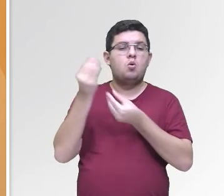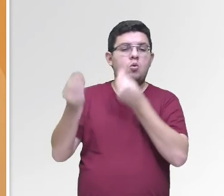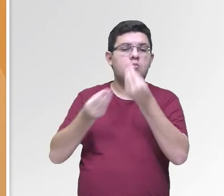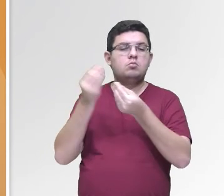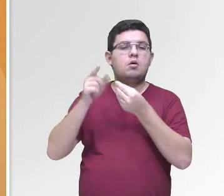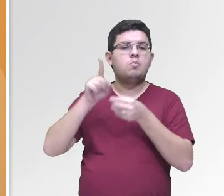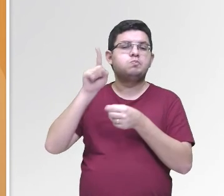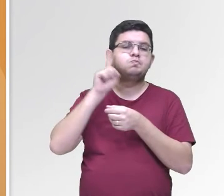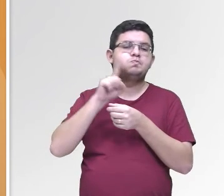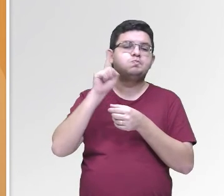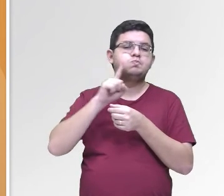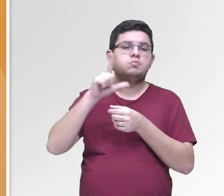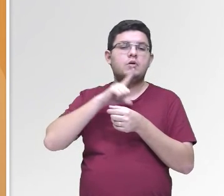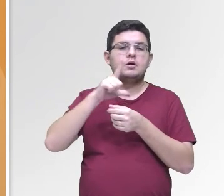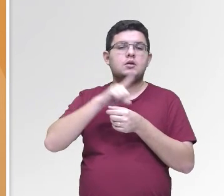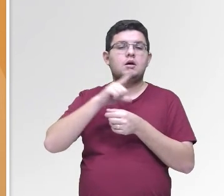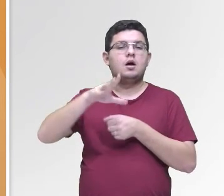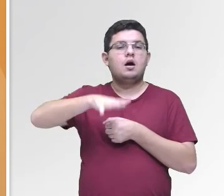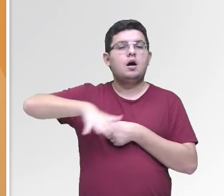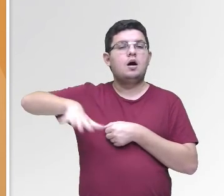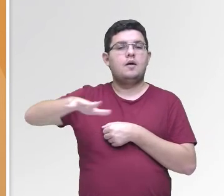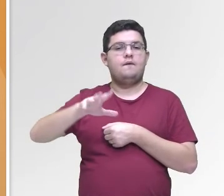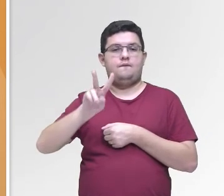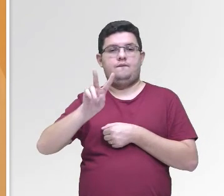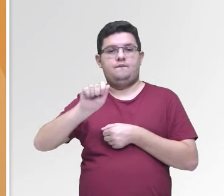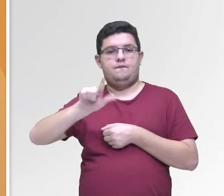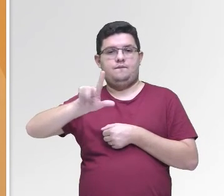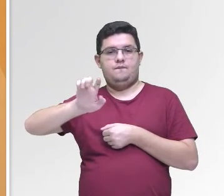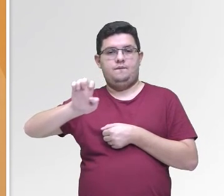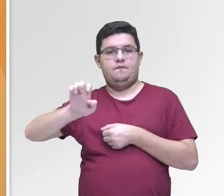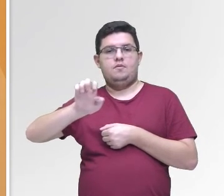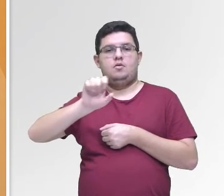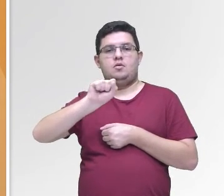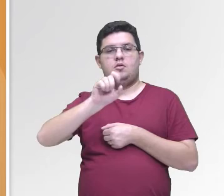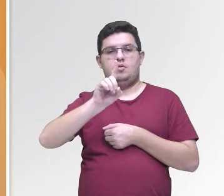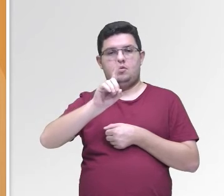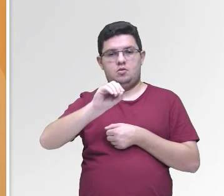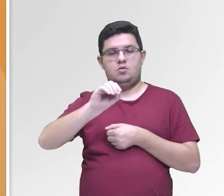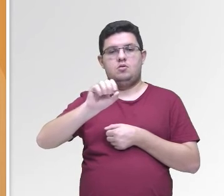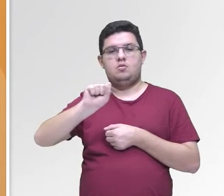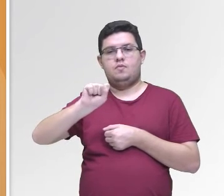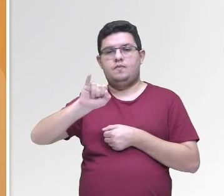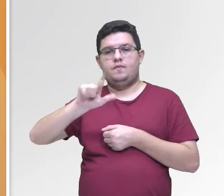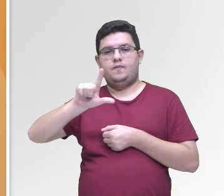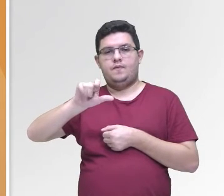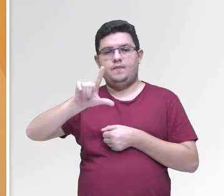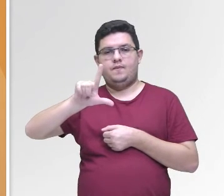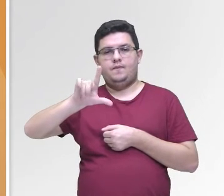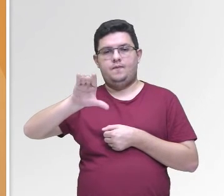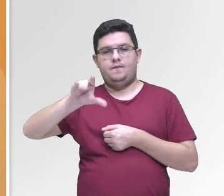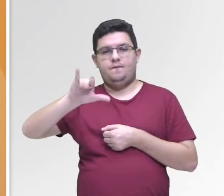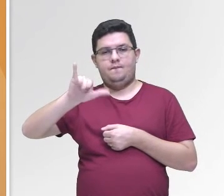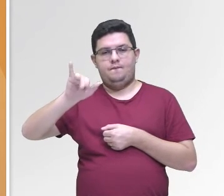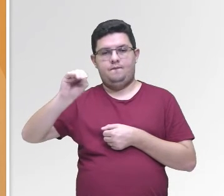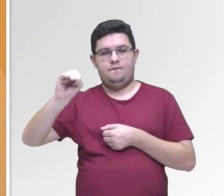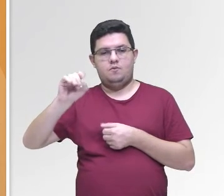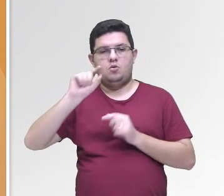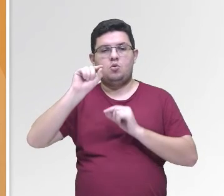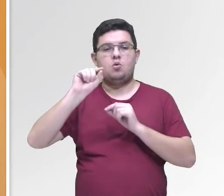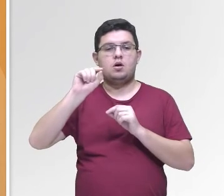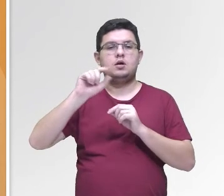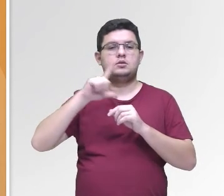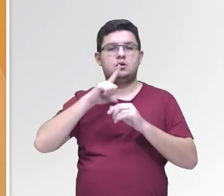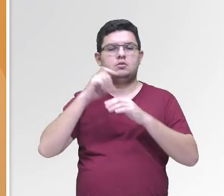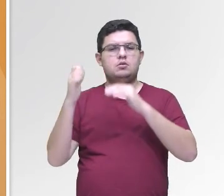Estados Unidos, o Vale do Silício. Tá? No Vale do Silício, nós temos grandes indústrias e